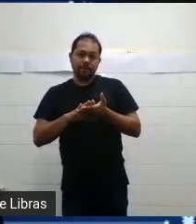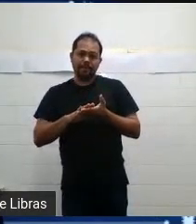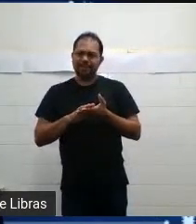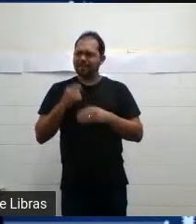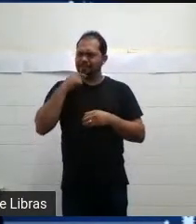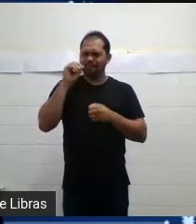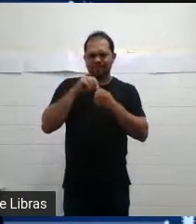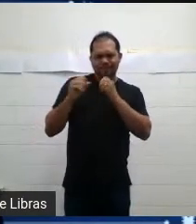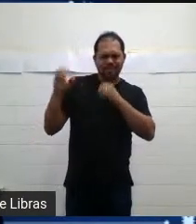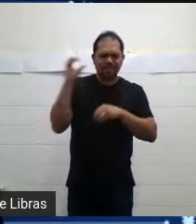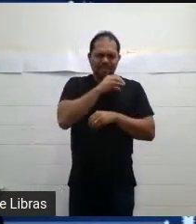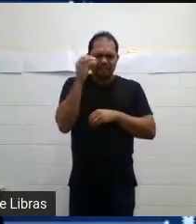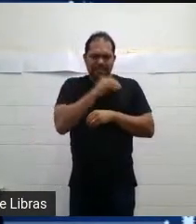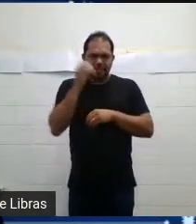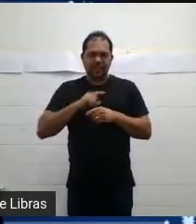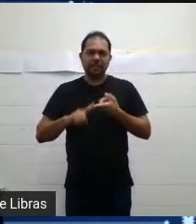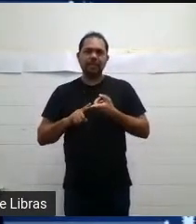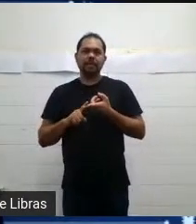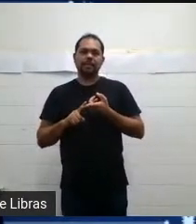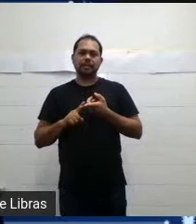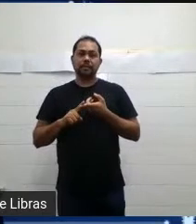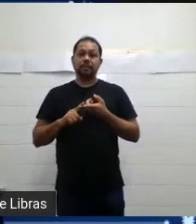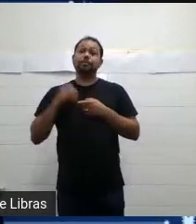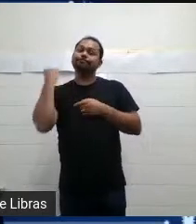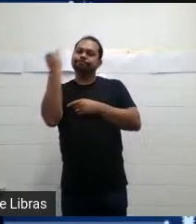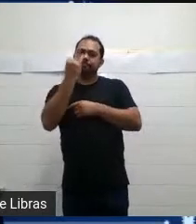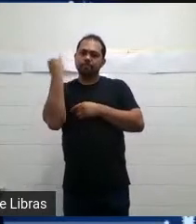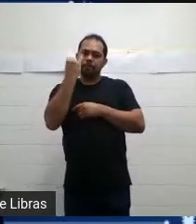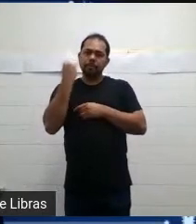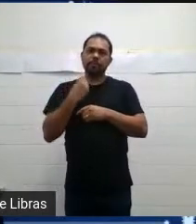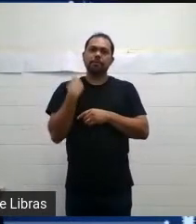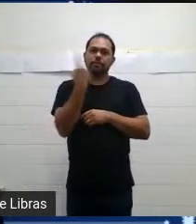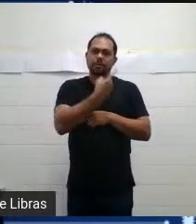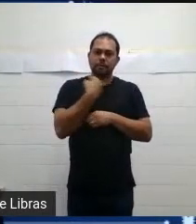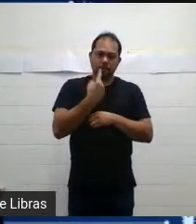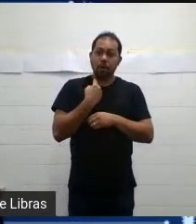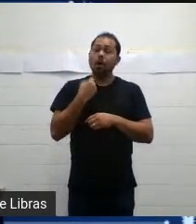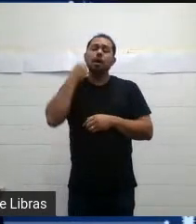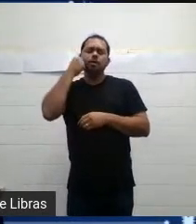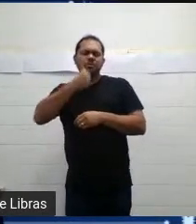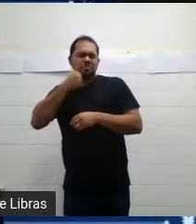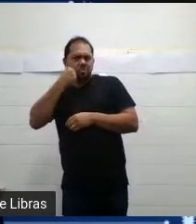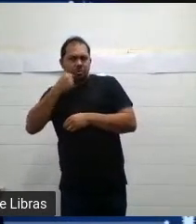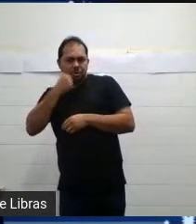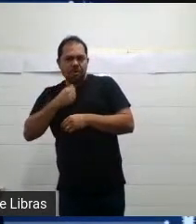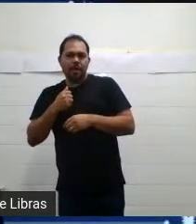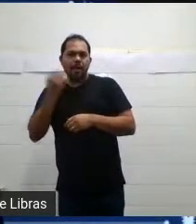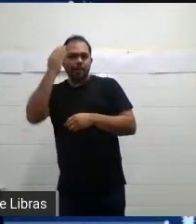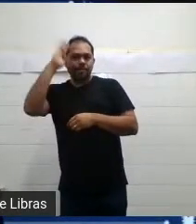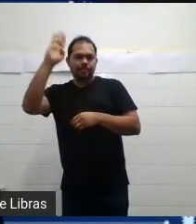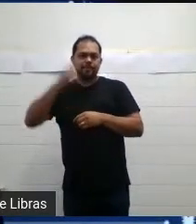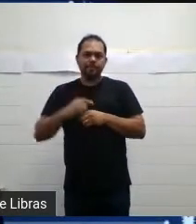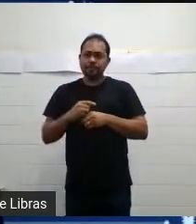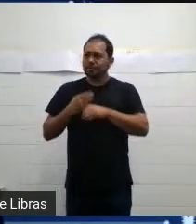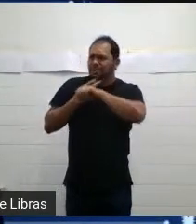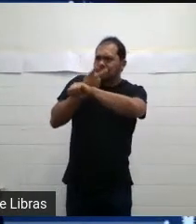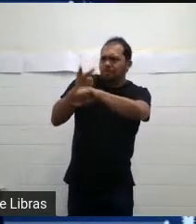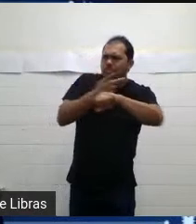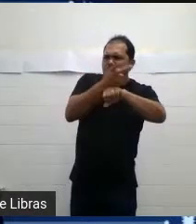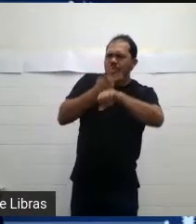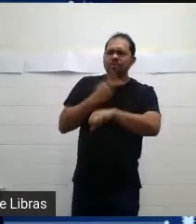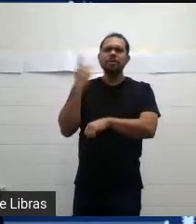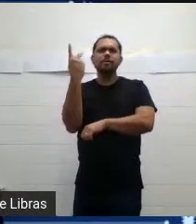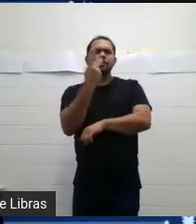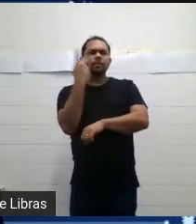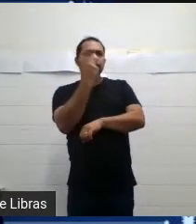carreiras, nas profissões, né? Então, é importante que nós, principalmente nós mulheres, né, corramos atrás de conhecer essas histórias